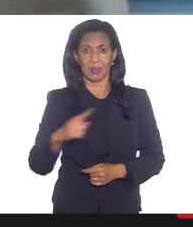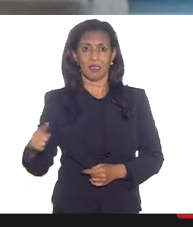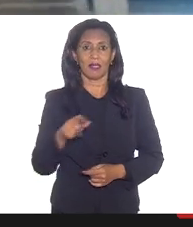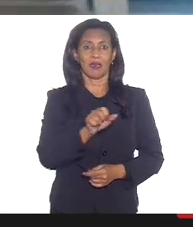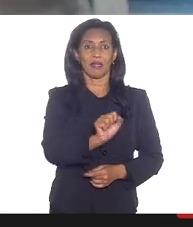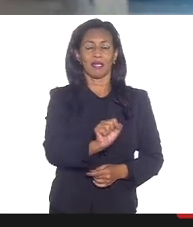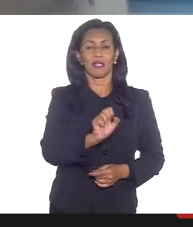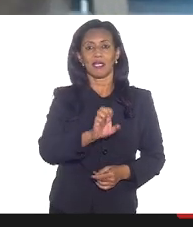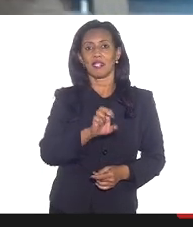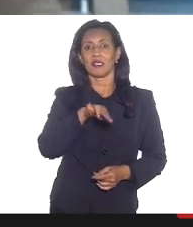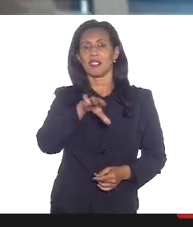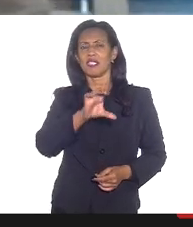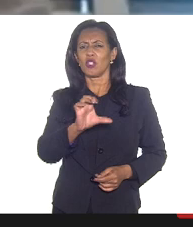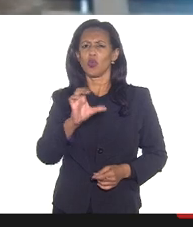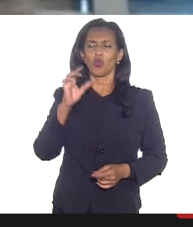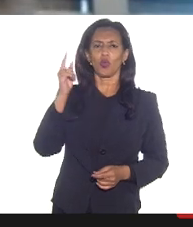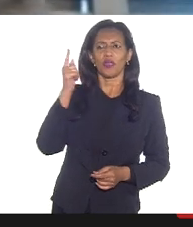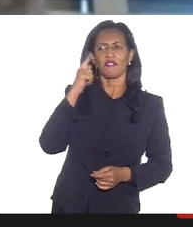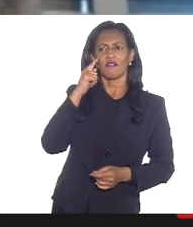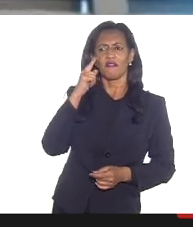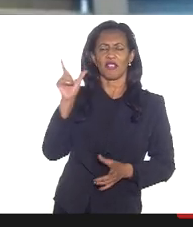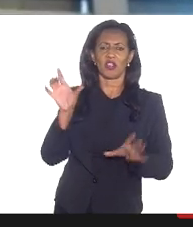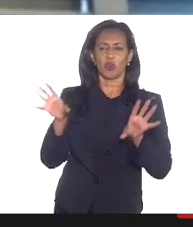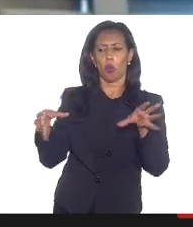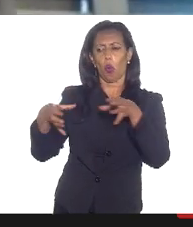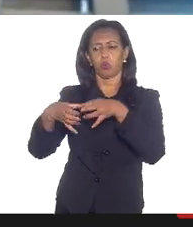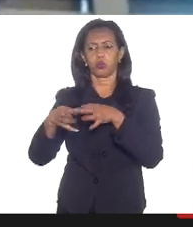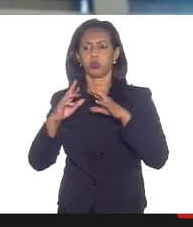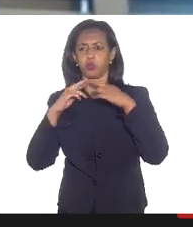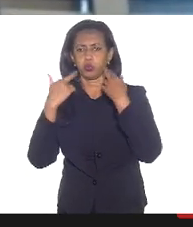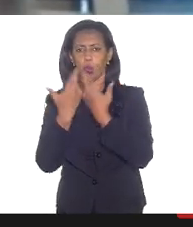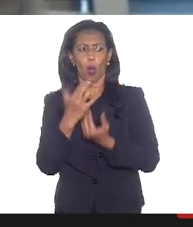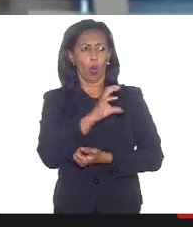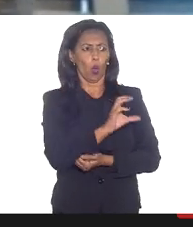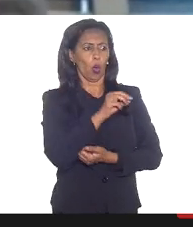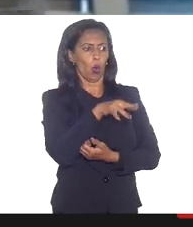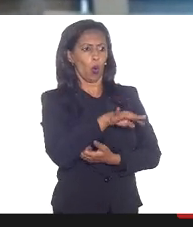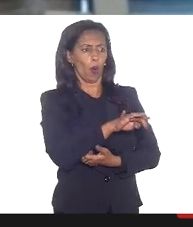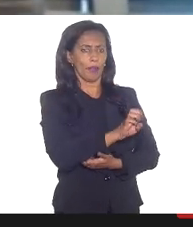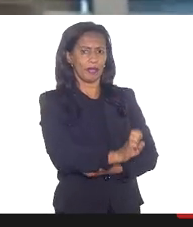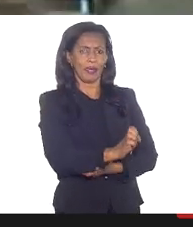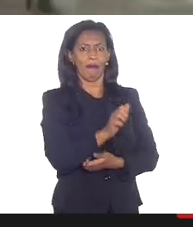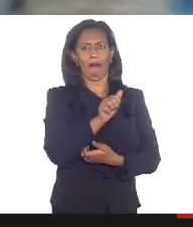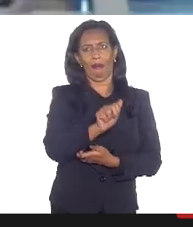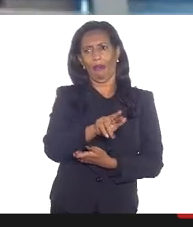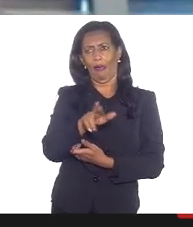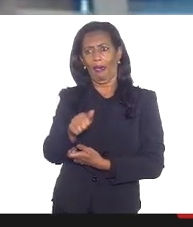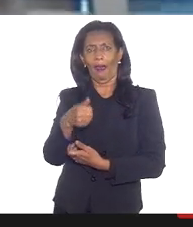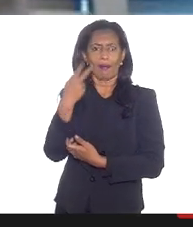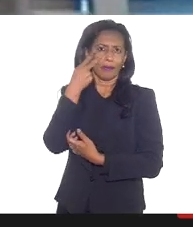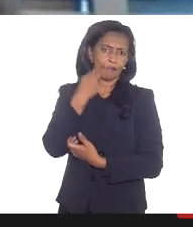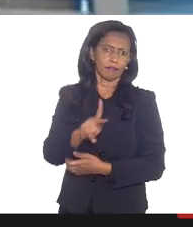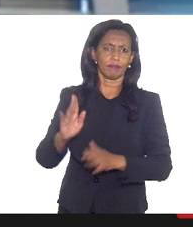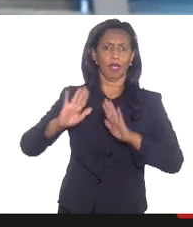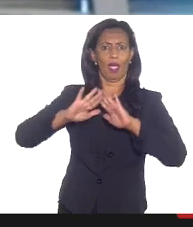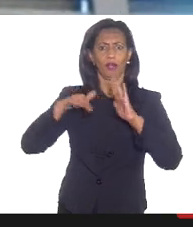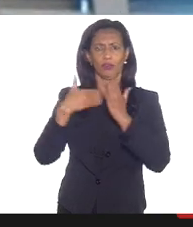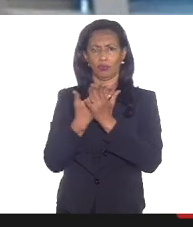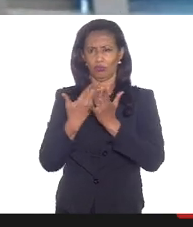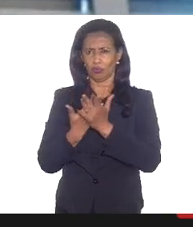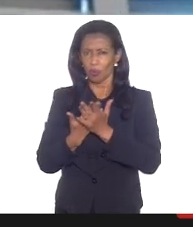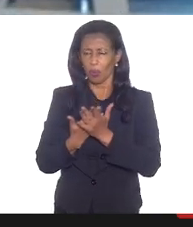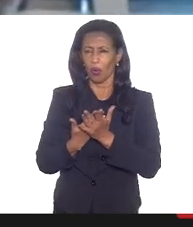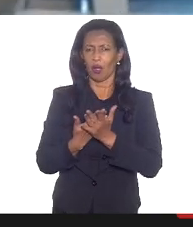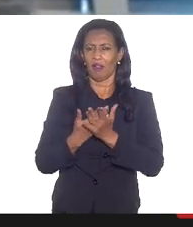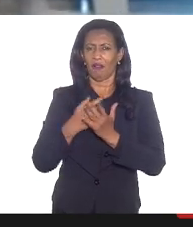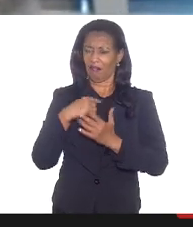fez um certo tipo de consulta através de comitês, através de atas das escolas, a gente reuniu